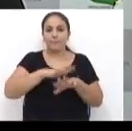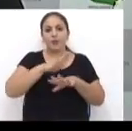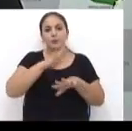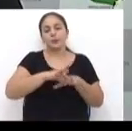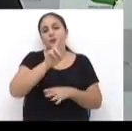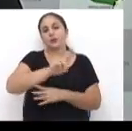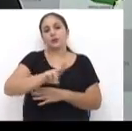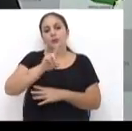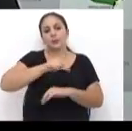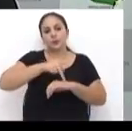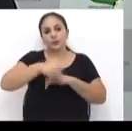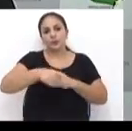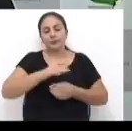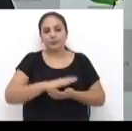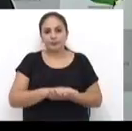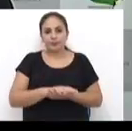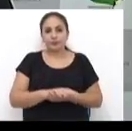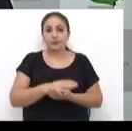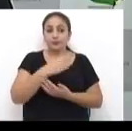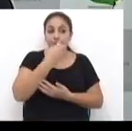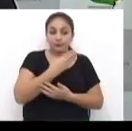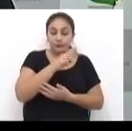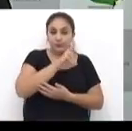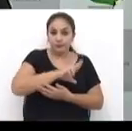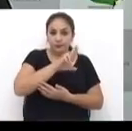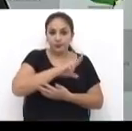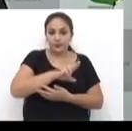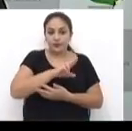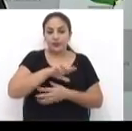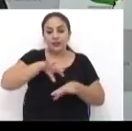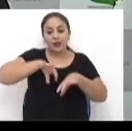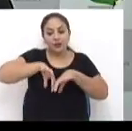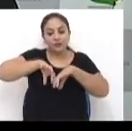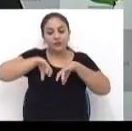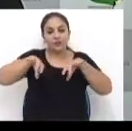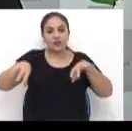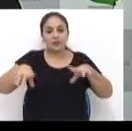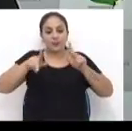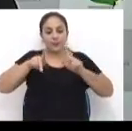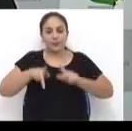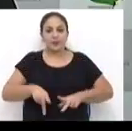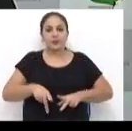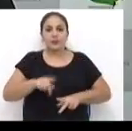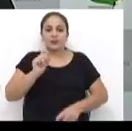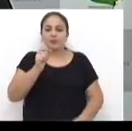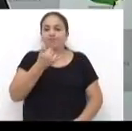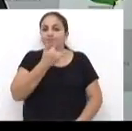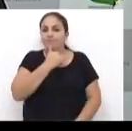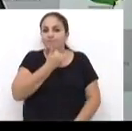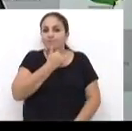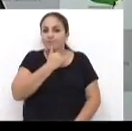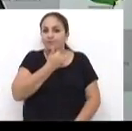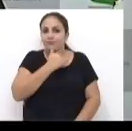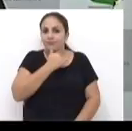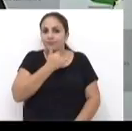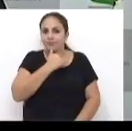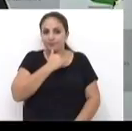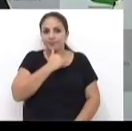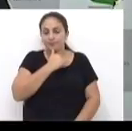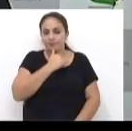bem possa cada vez mais ser utilizado pelos passofundenses, ou seja, bem utilizado, e afastar deles aquelas pessoas